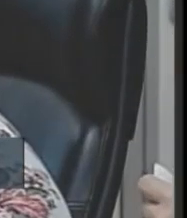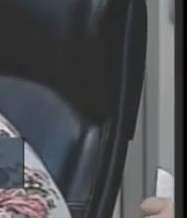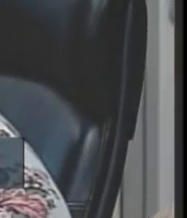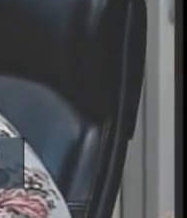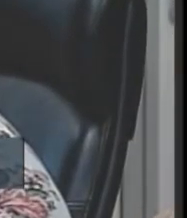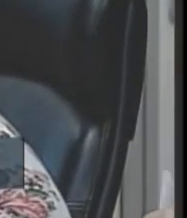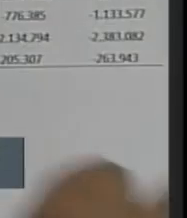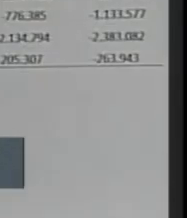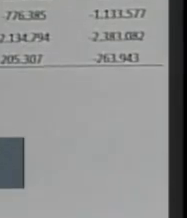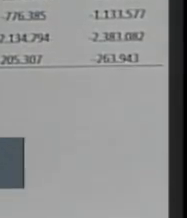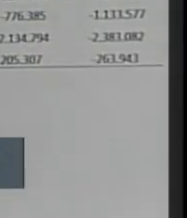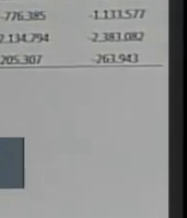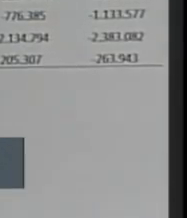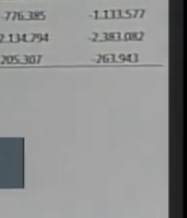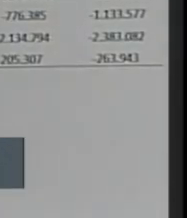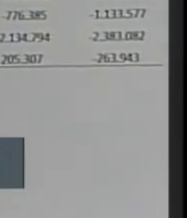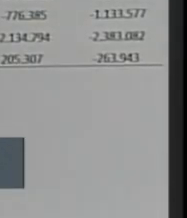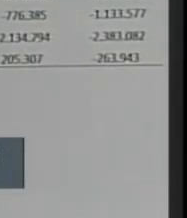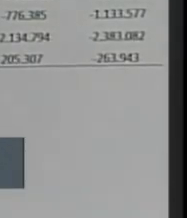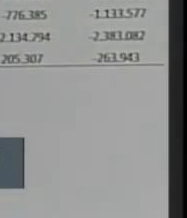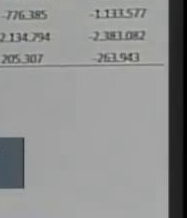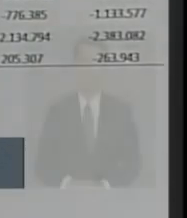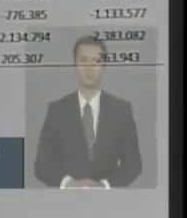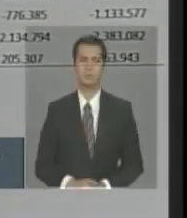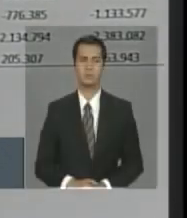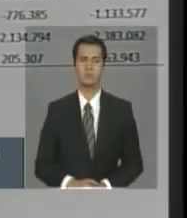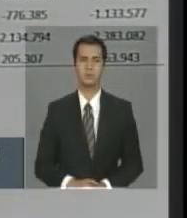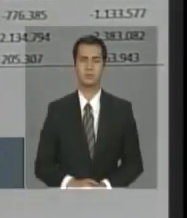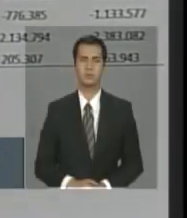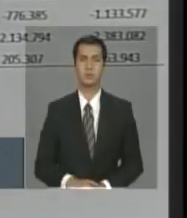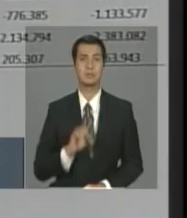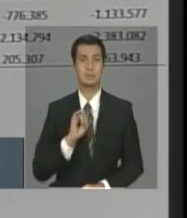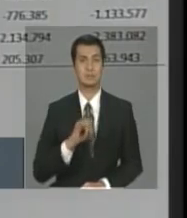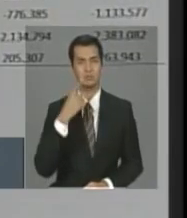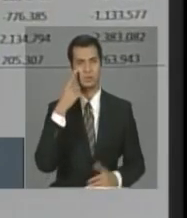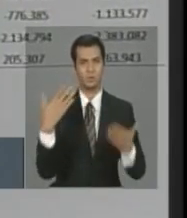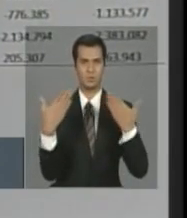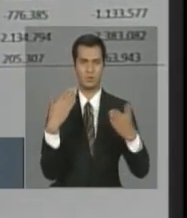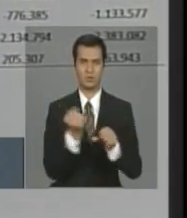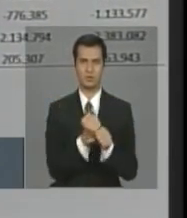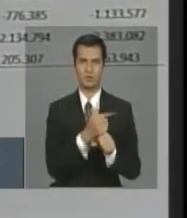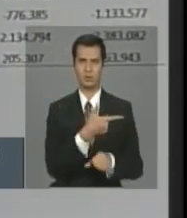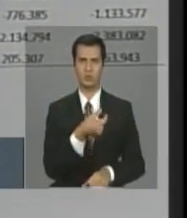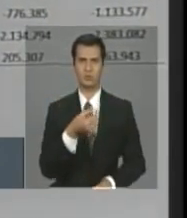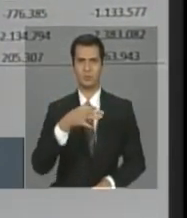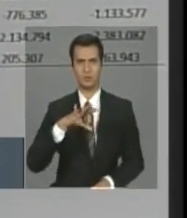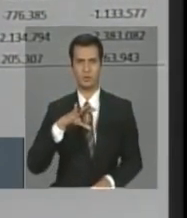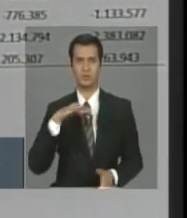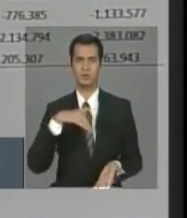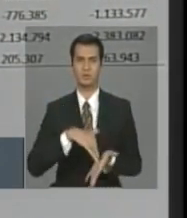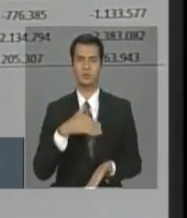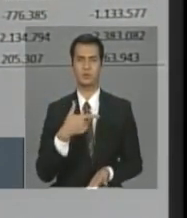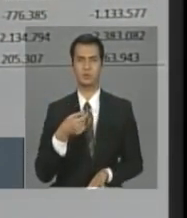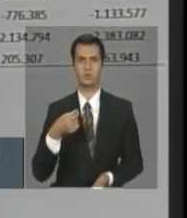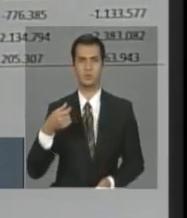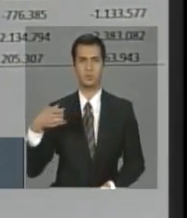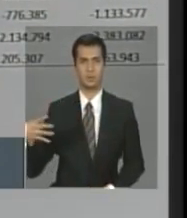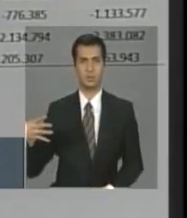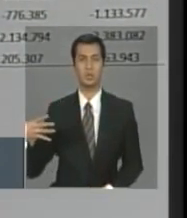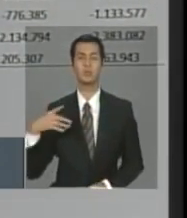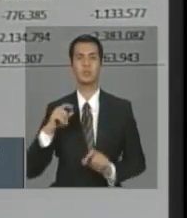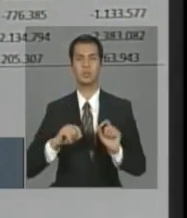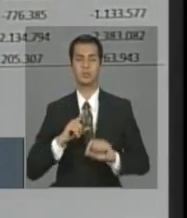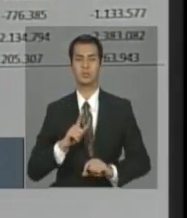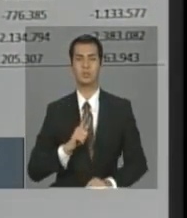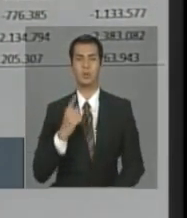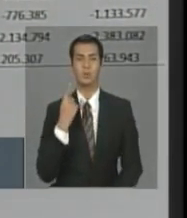Pega o número, por favor. Direto, ministra. Se a gente pegar entre 2009 e 2004, certo? Dá 1 milhão e